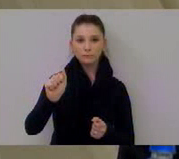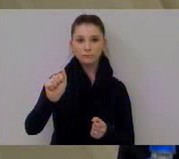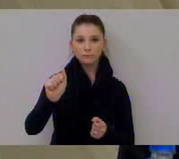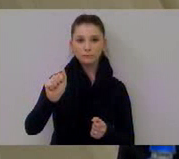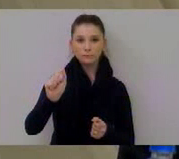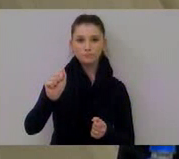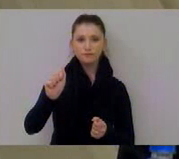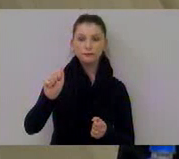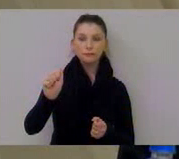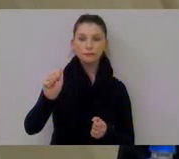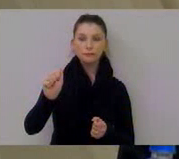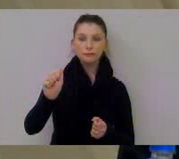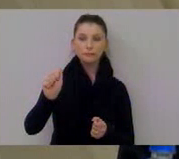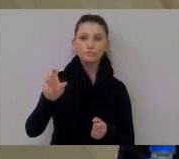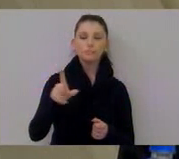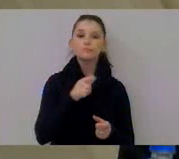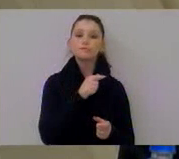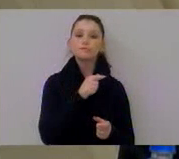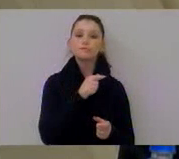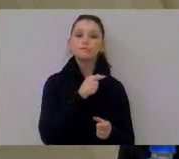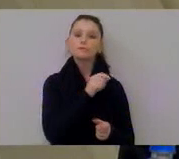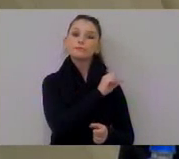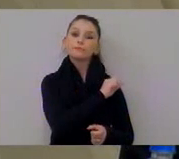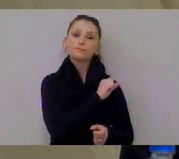Indicações números